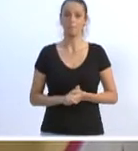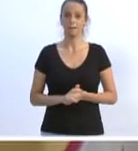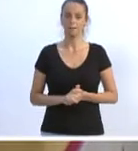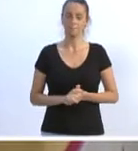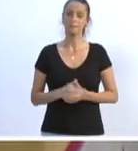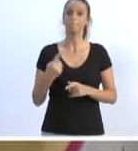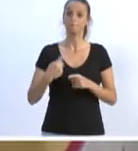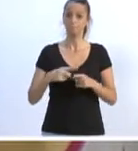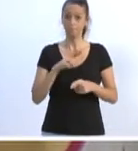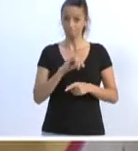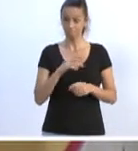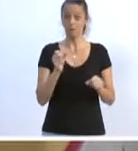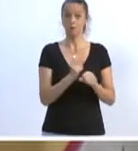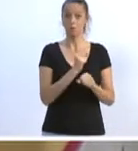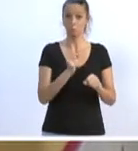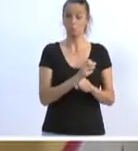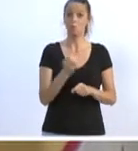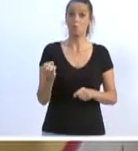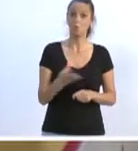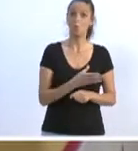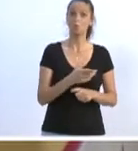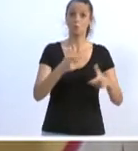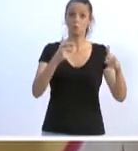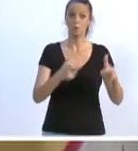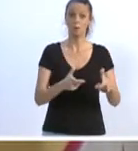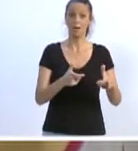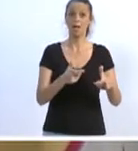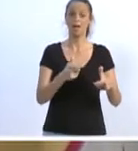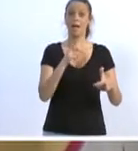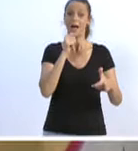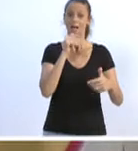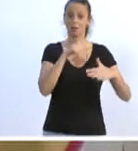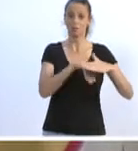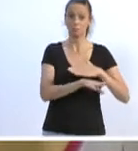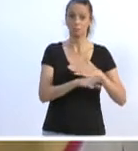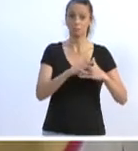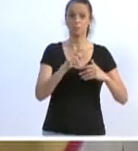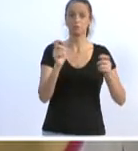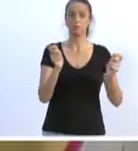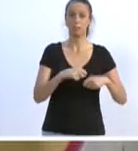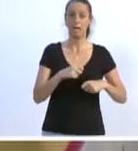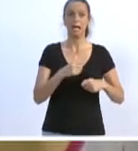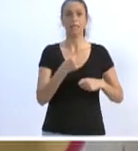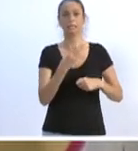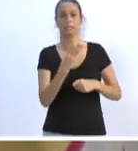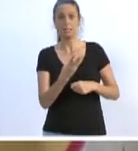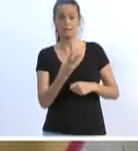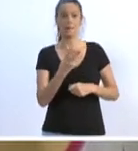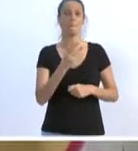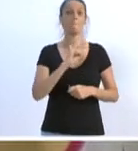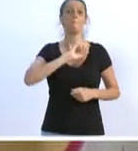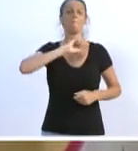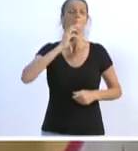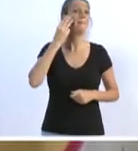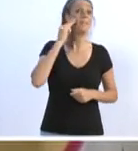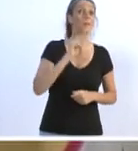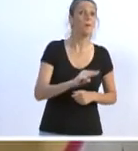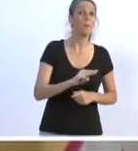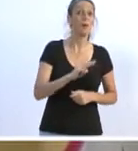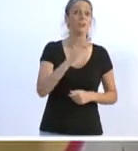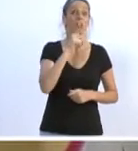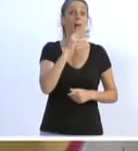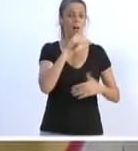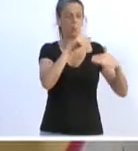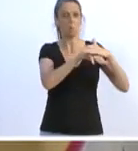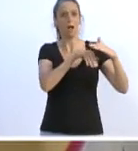construção de um novo reservatório reservatório ainda pazinha uma capacidade de mais três milhões de litros de reservação se isso